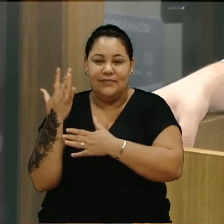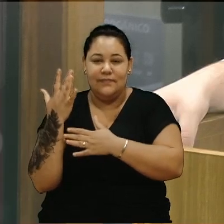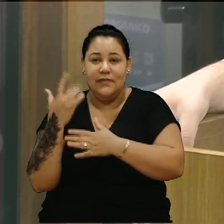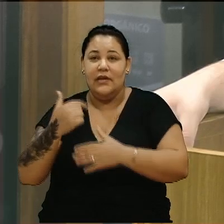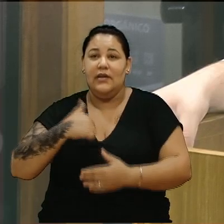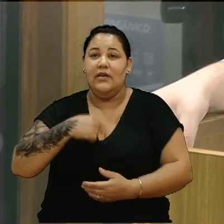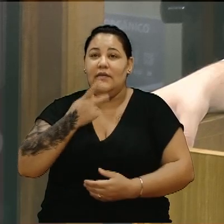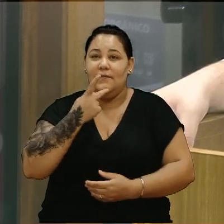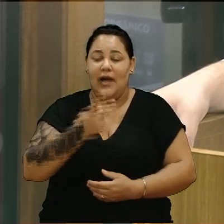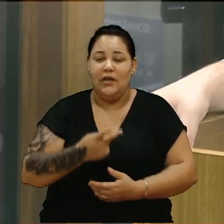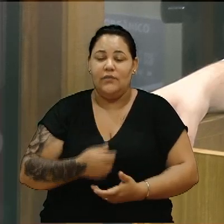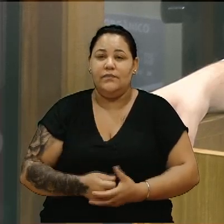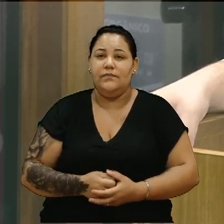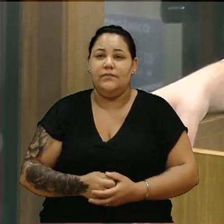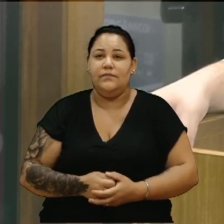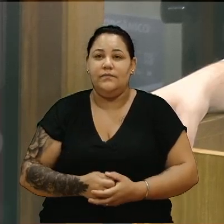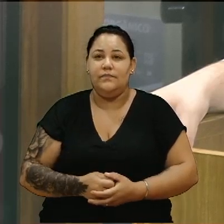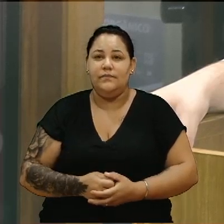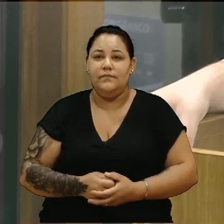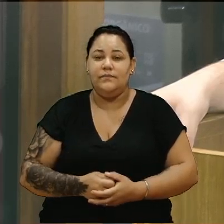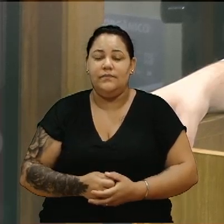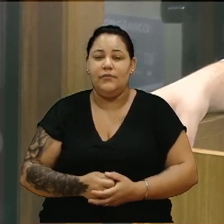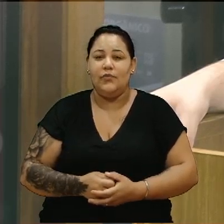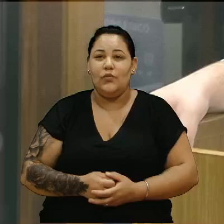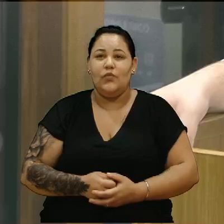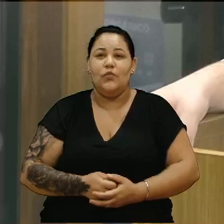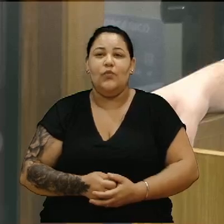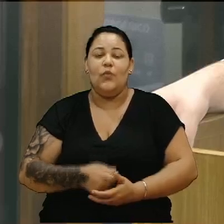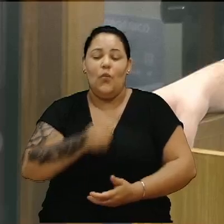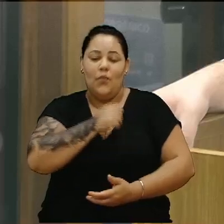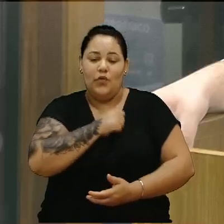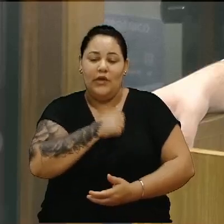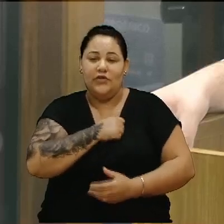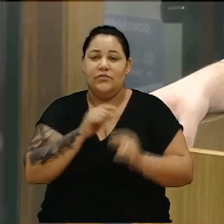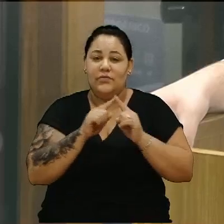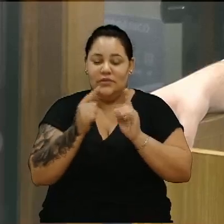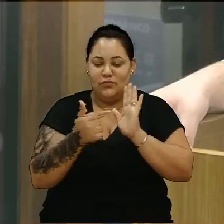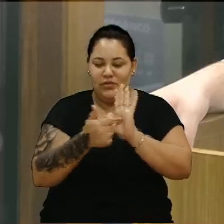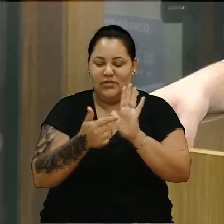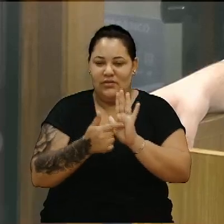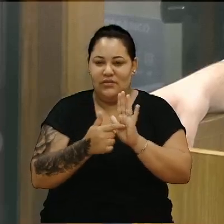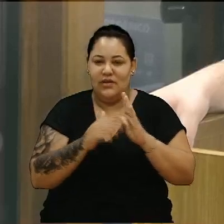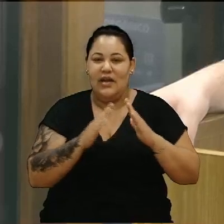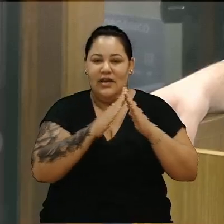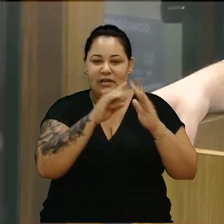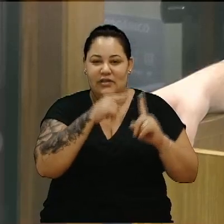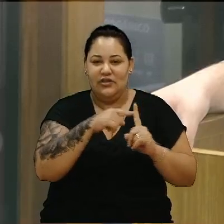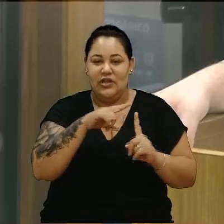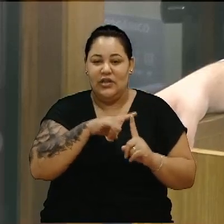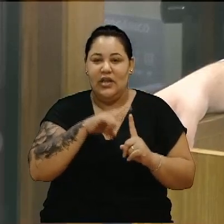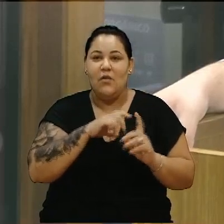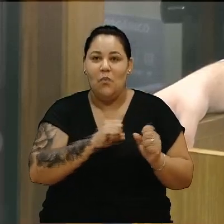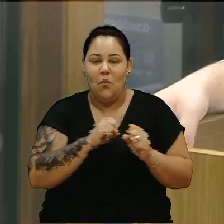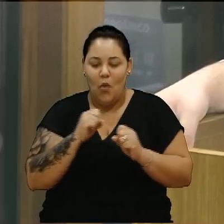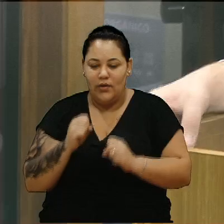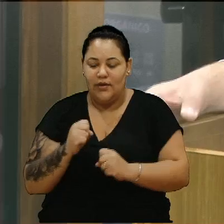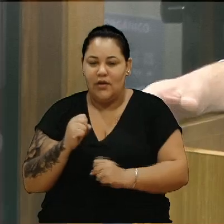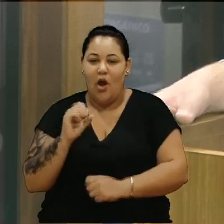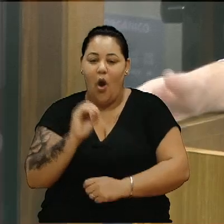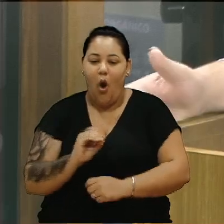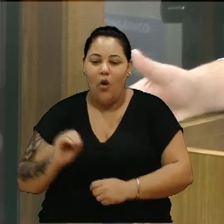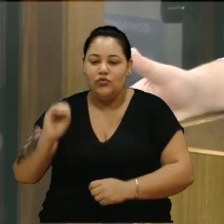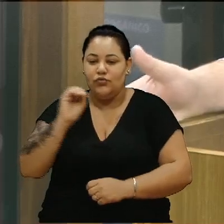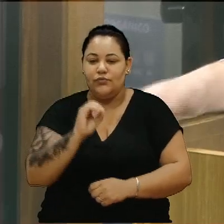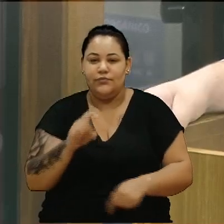com humildade, mas mostrando que a igreja ela tem um poder muito grande, um potencial muito grande de atuação, assim como a